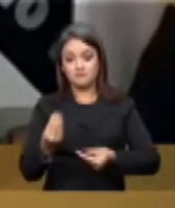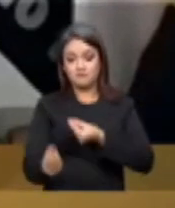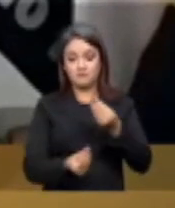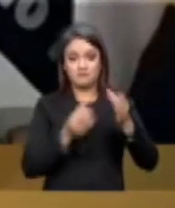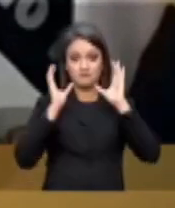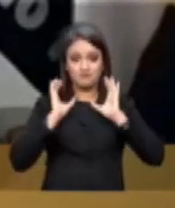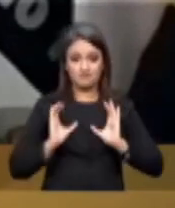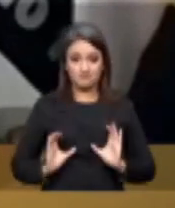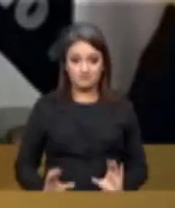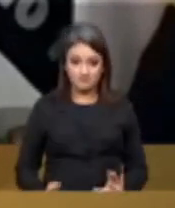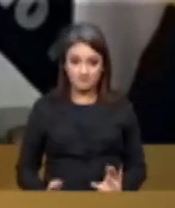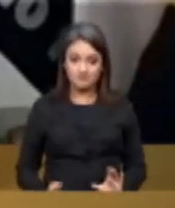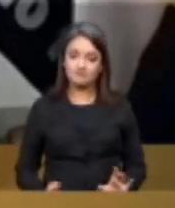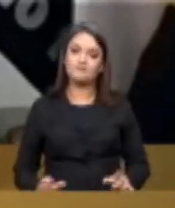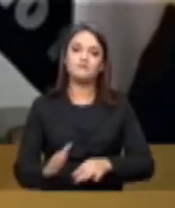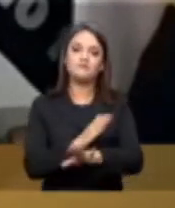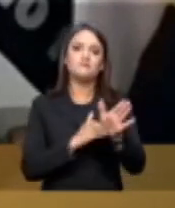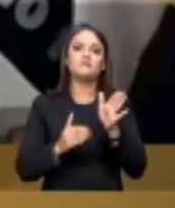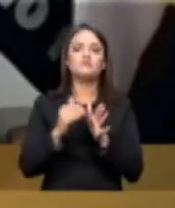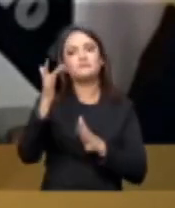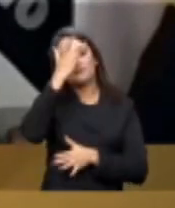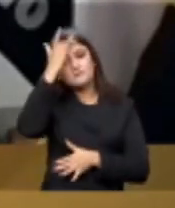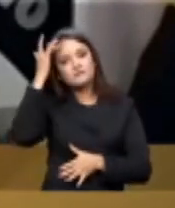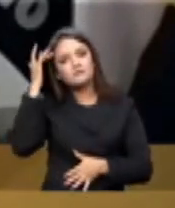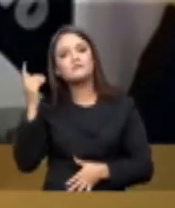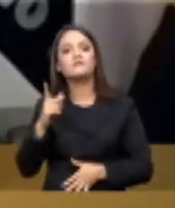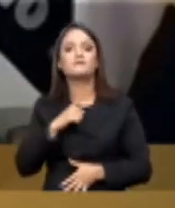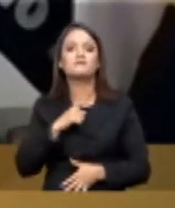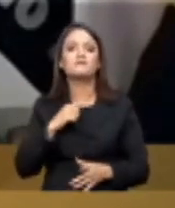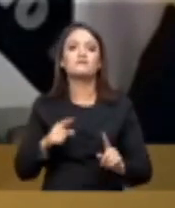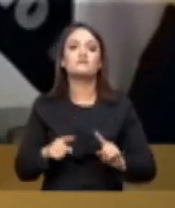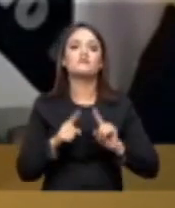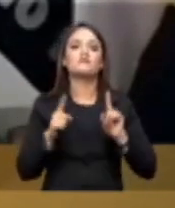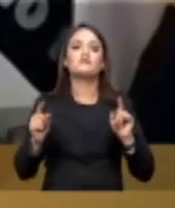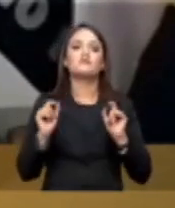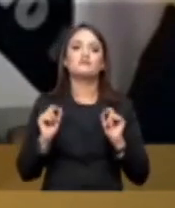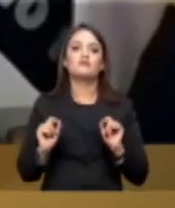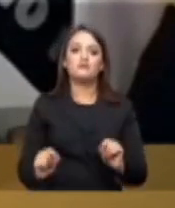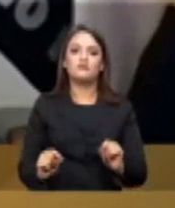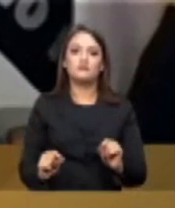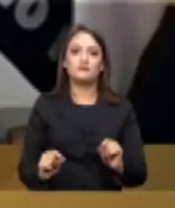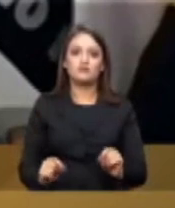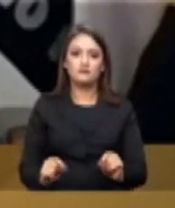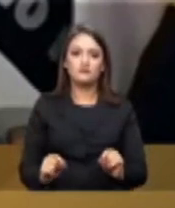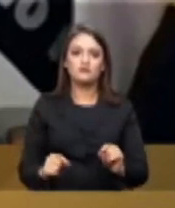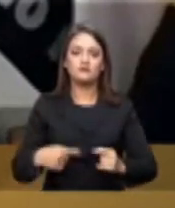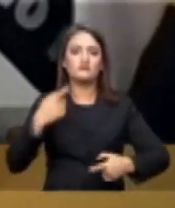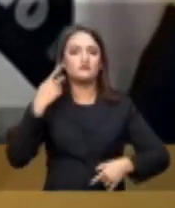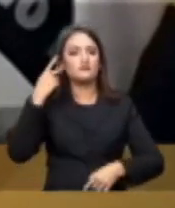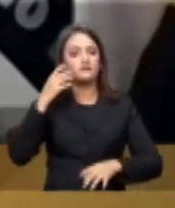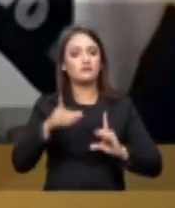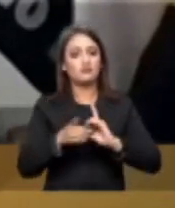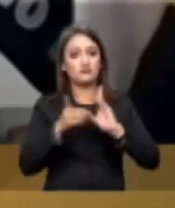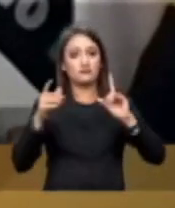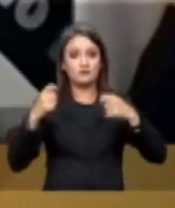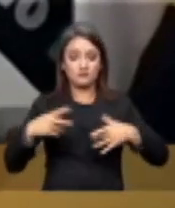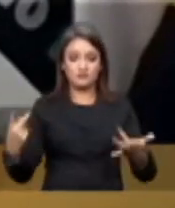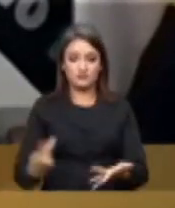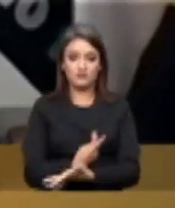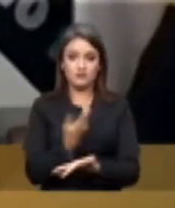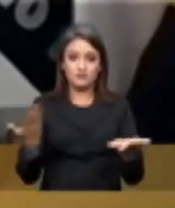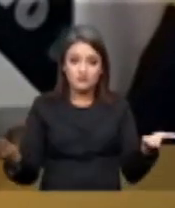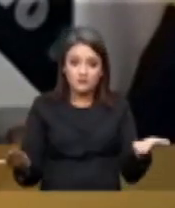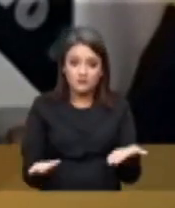cidadania, da qual nem todas as pessoas fruíam, o belo e fecundo ideal democrático deve se realizar hoje,